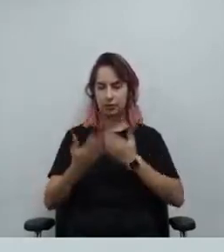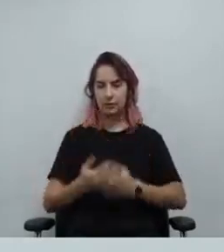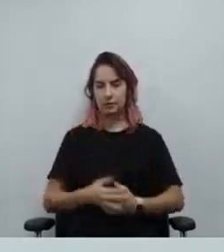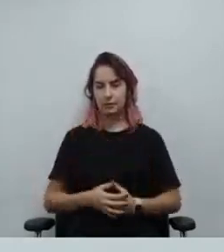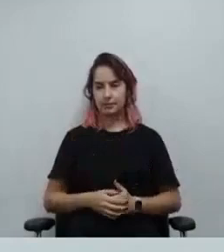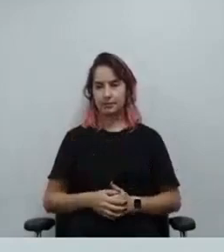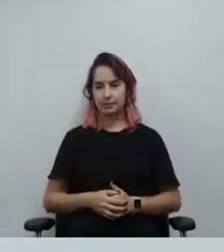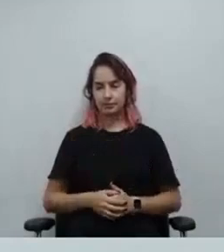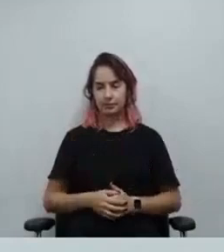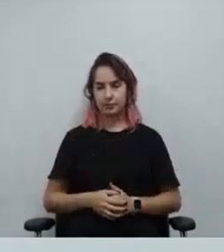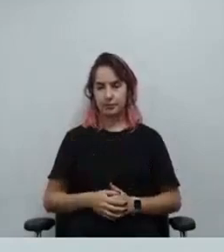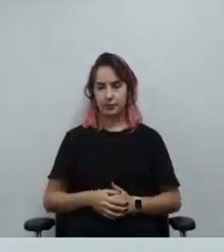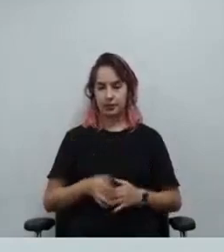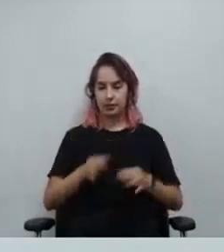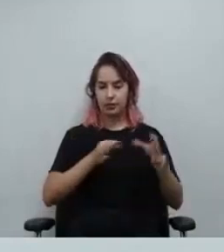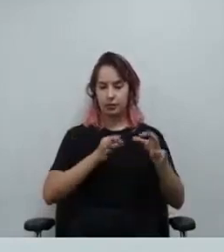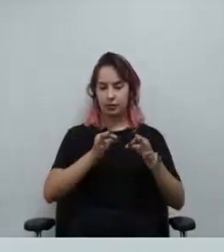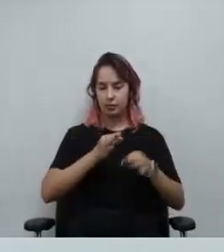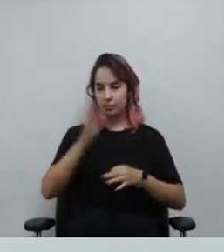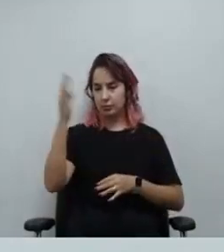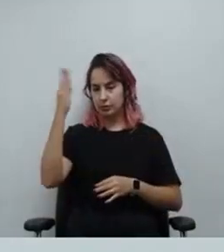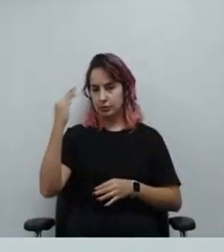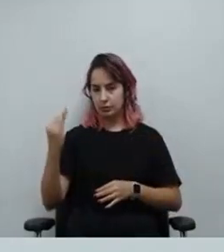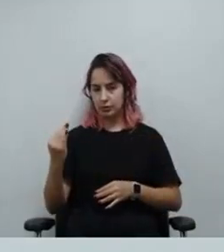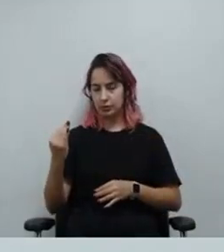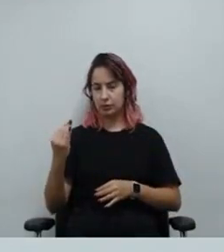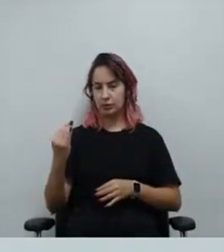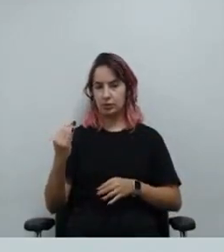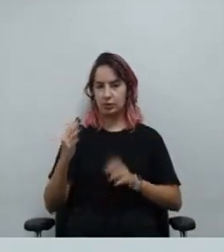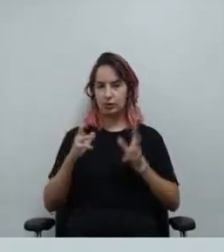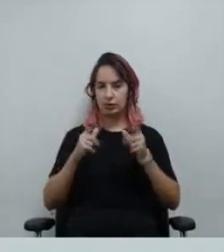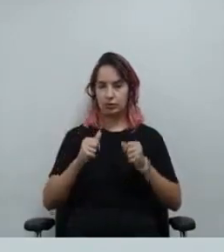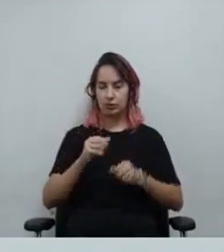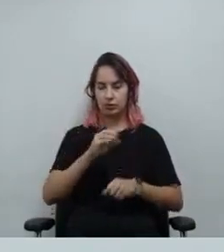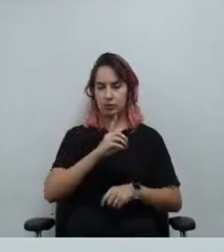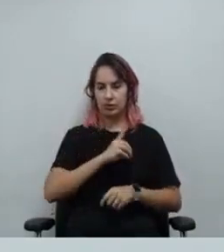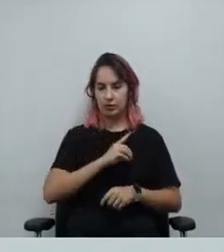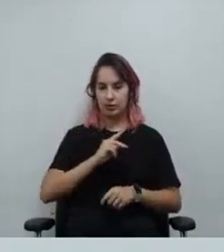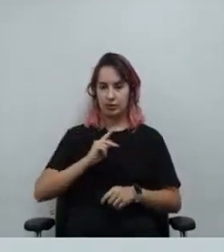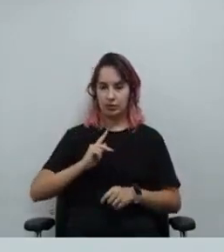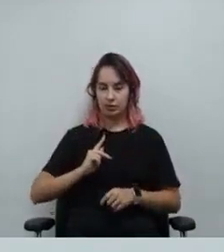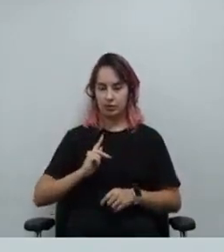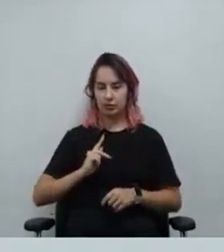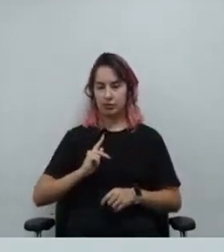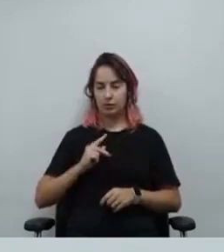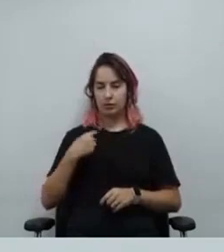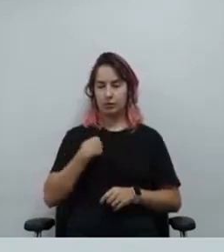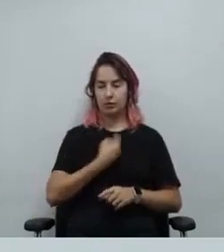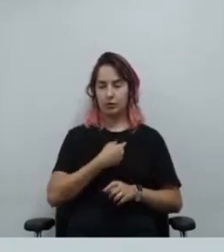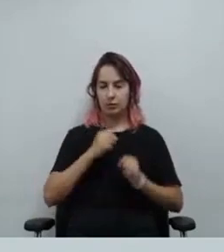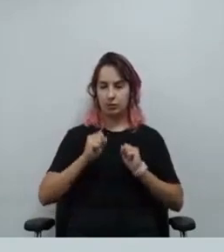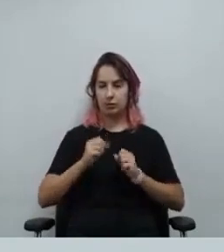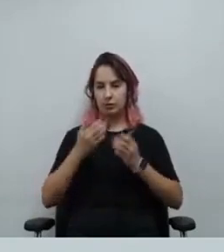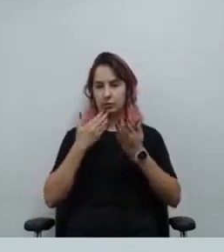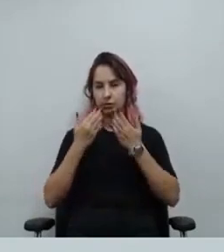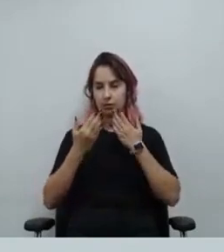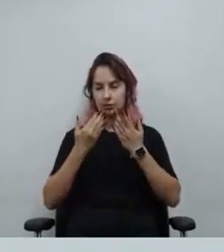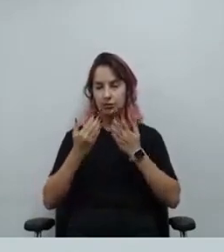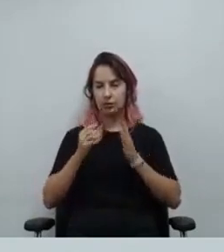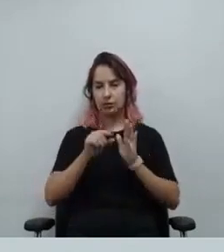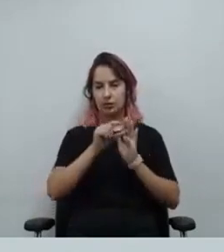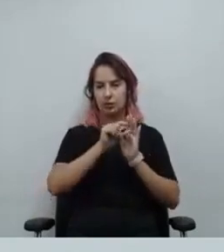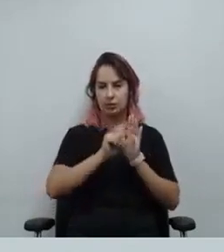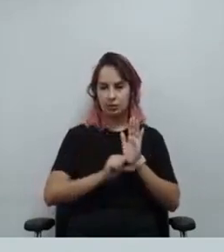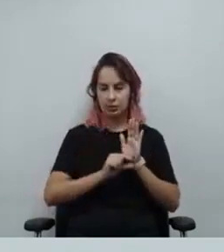verdadeiro plano nacional voltado aqui às defensorias públicas. Podemos debater aqui a redução da superlotação